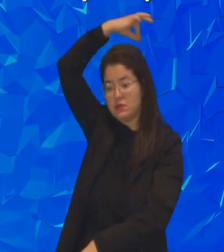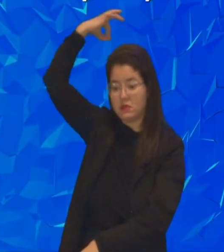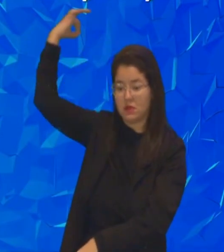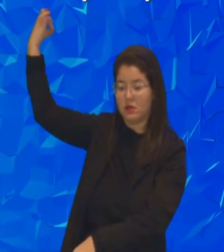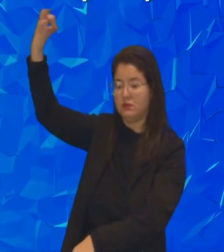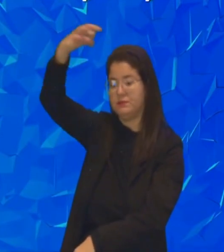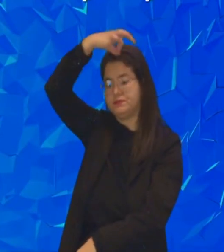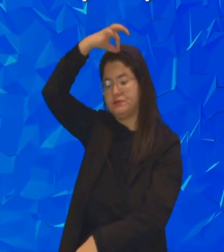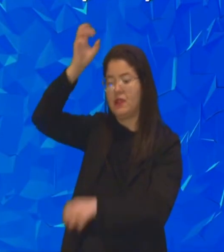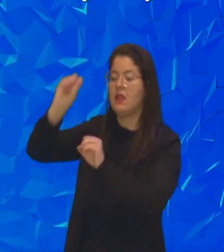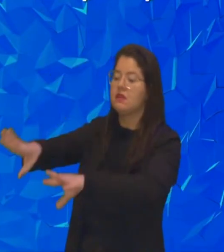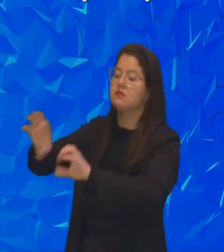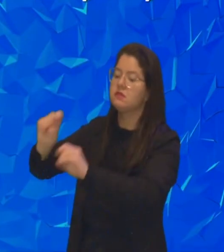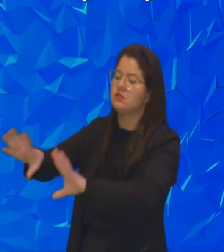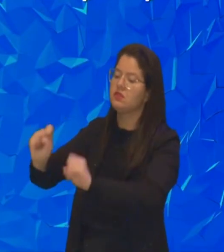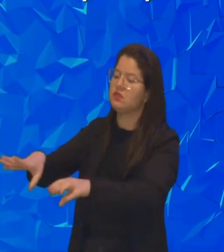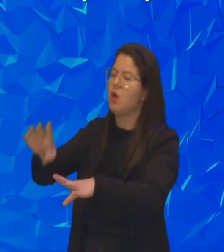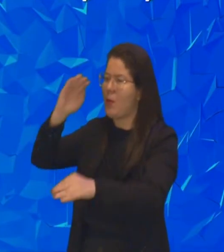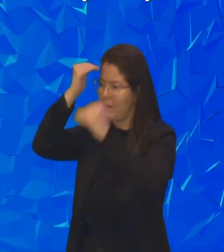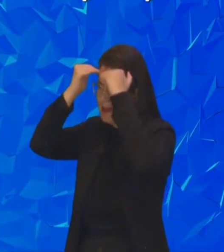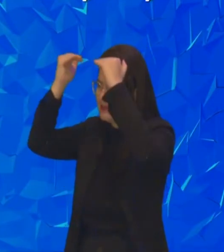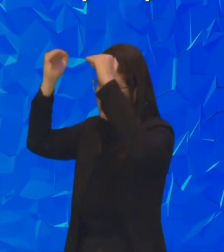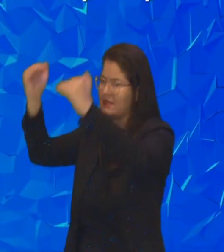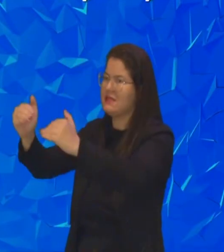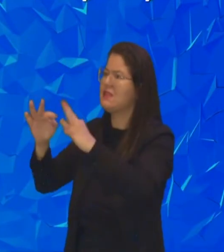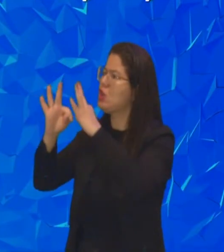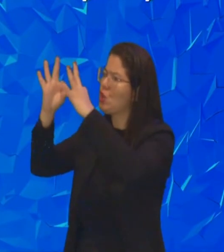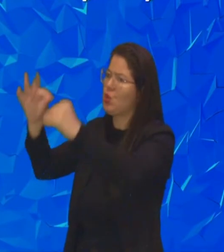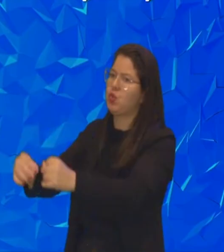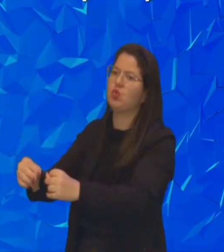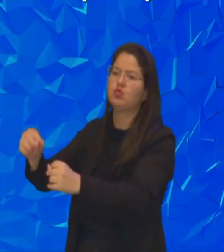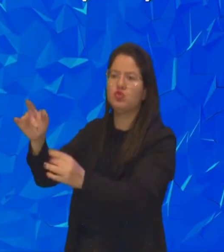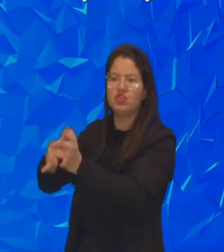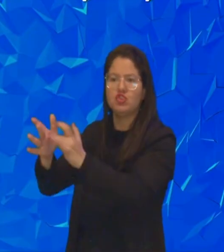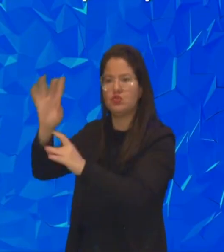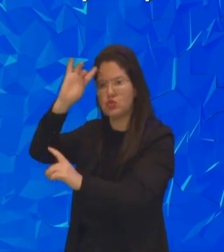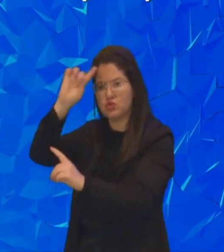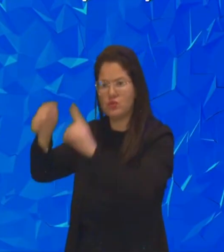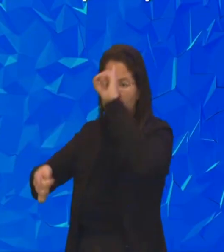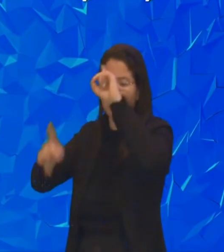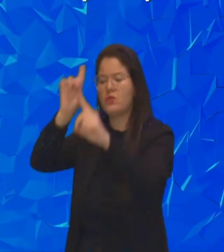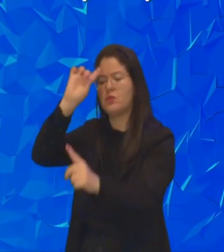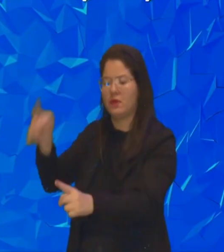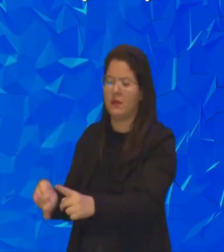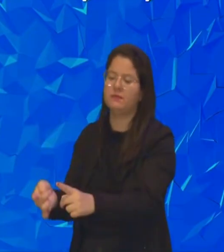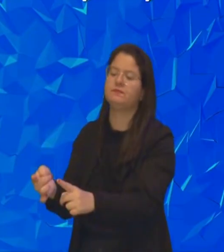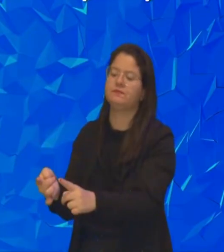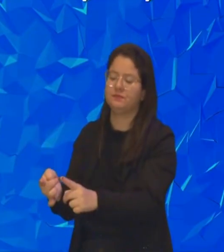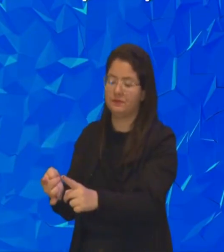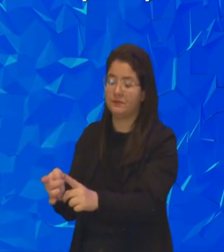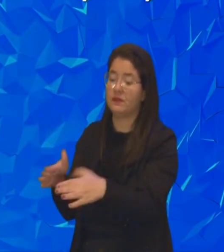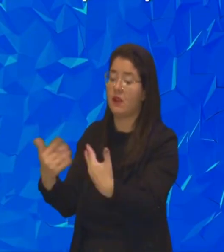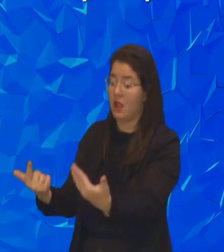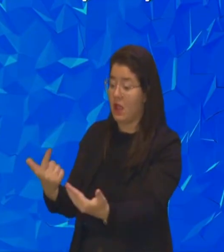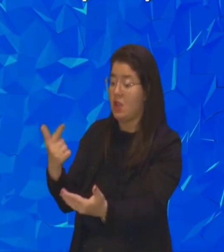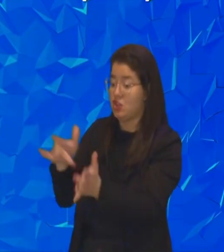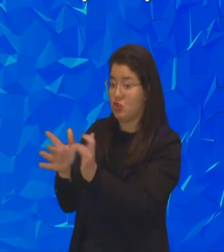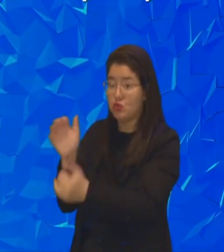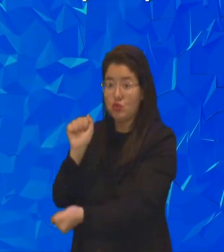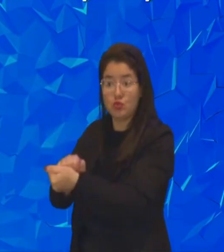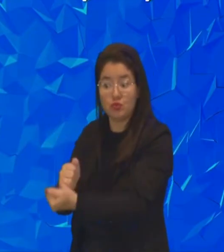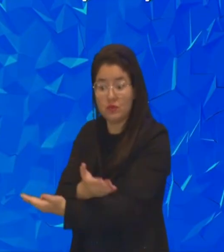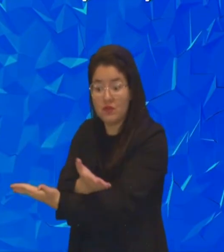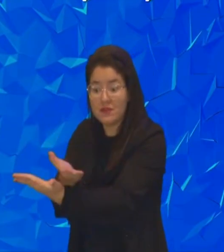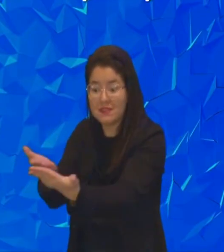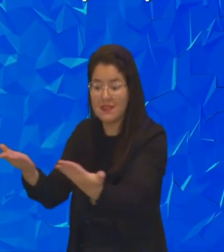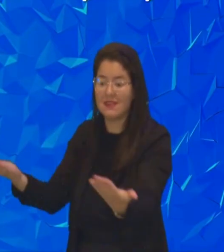Santo, ensinando-os a obedecer a tudo que eu lhes ordenei, e eu estarei